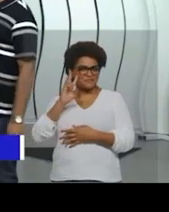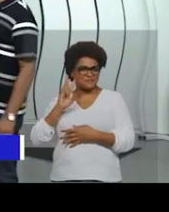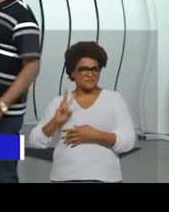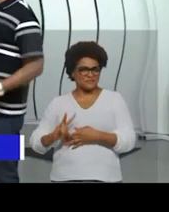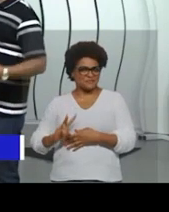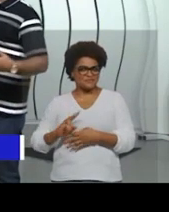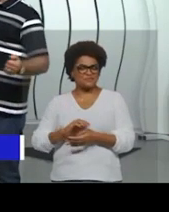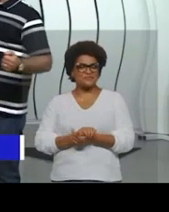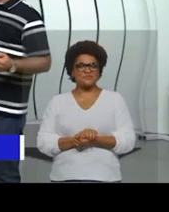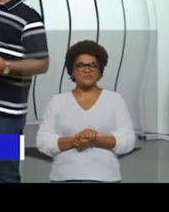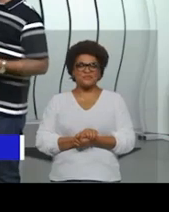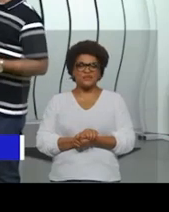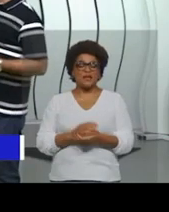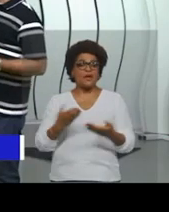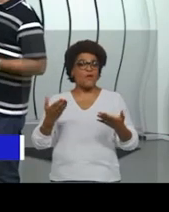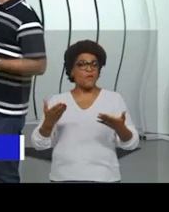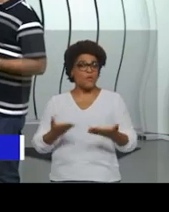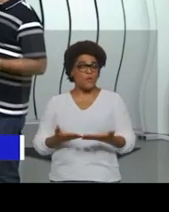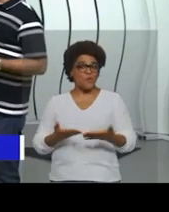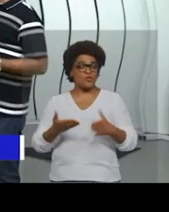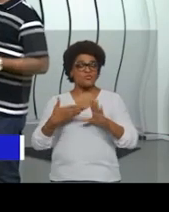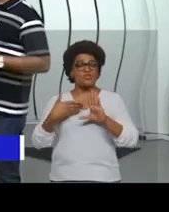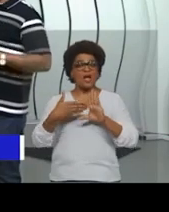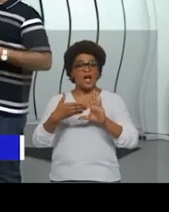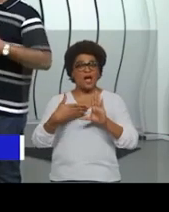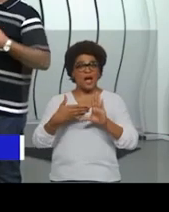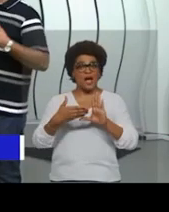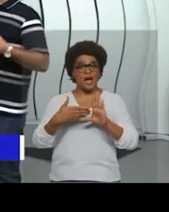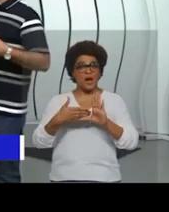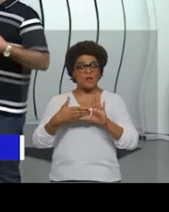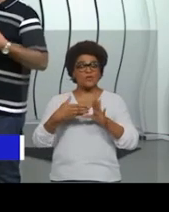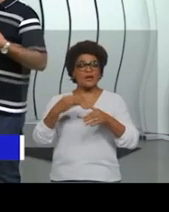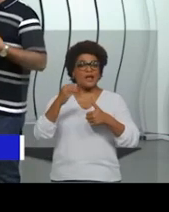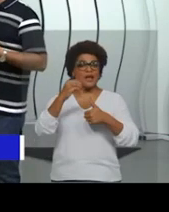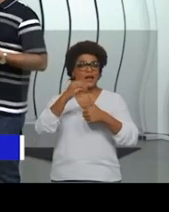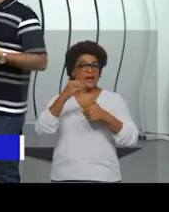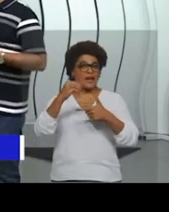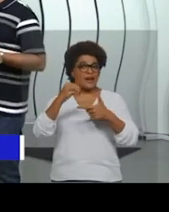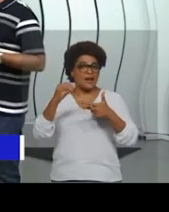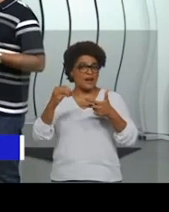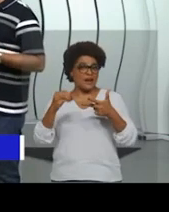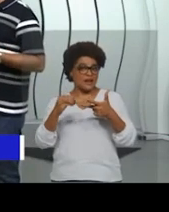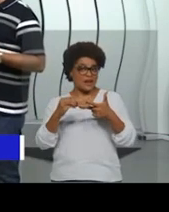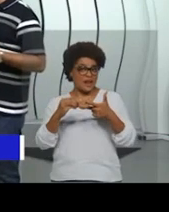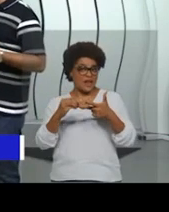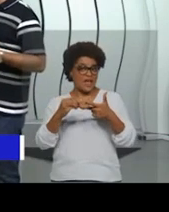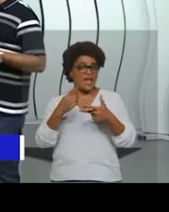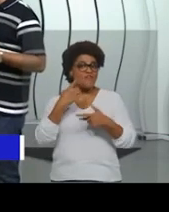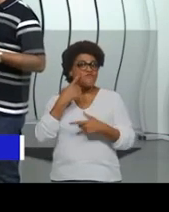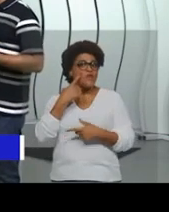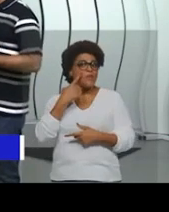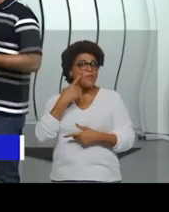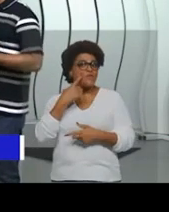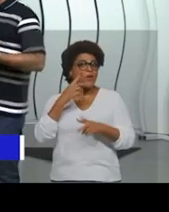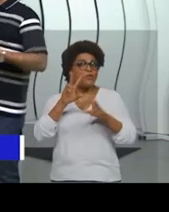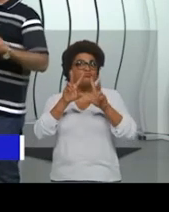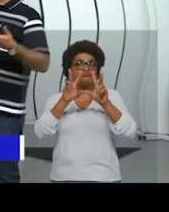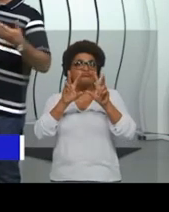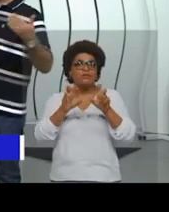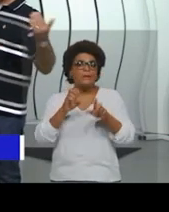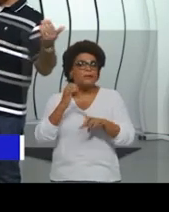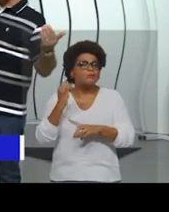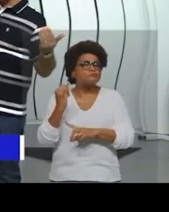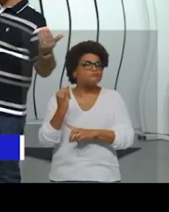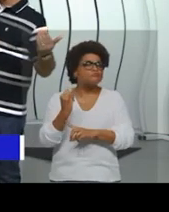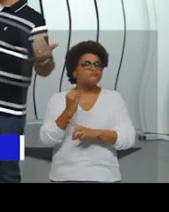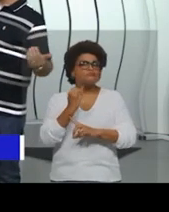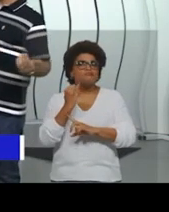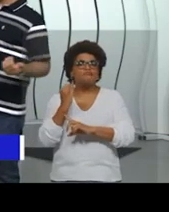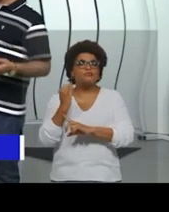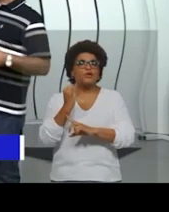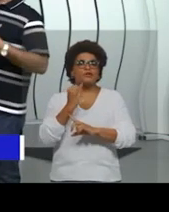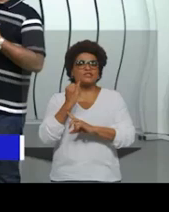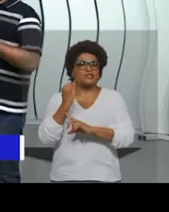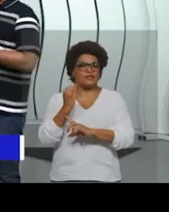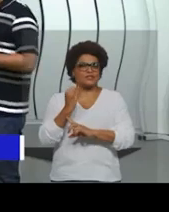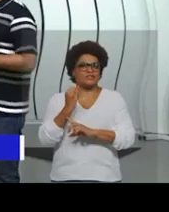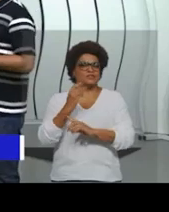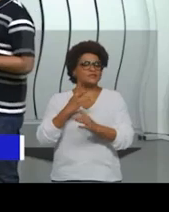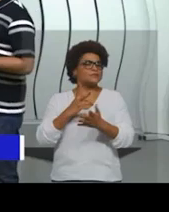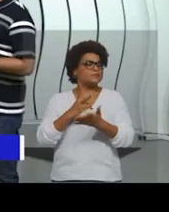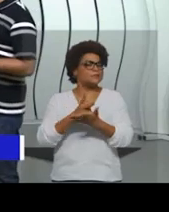Hoje, aula do Enem, nós vamos ver um tema muito importante, que é recorrente na matemática toda